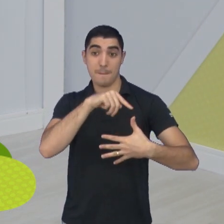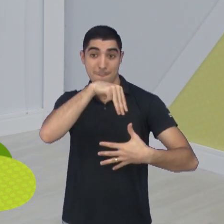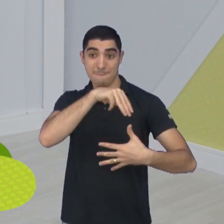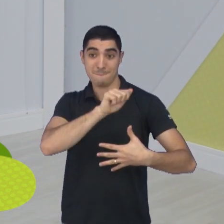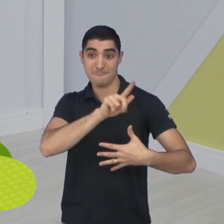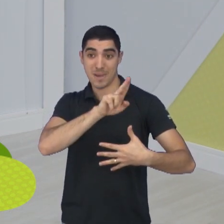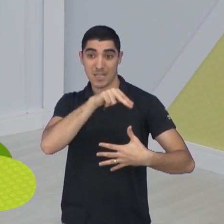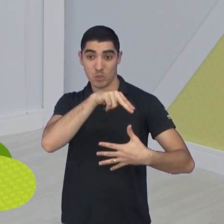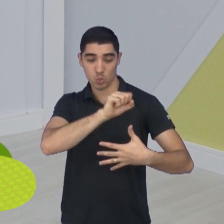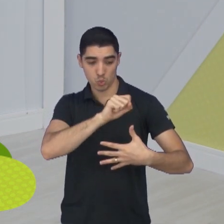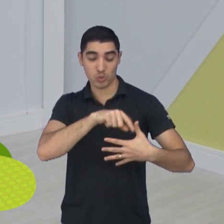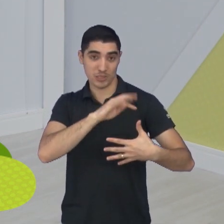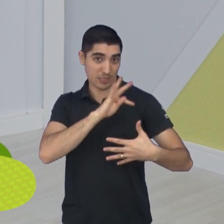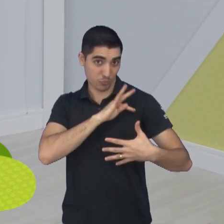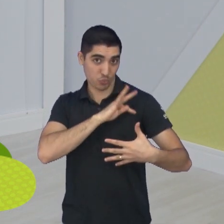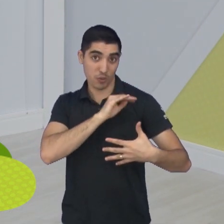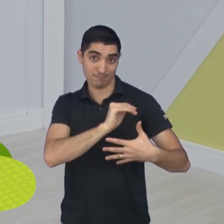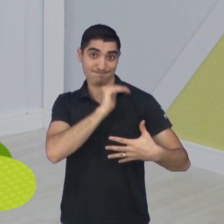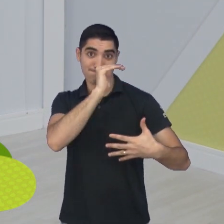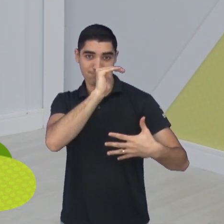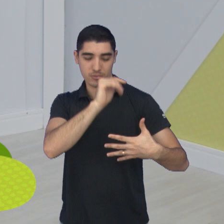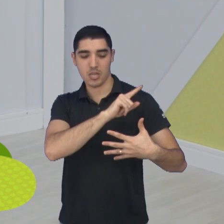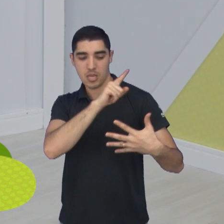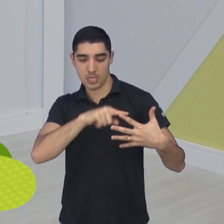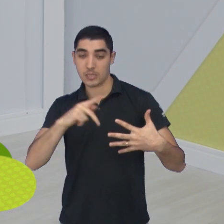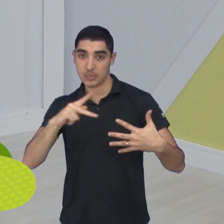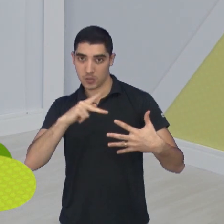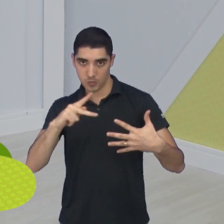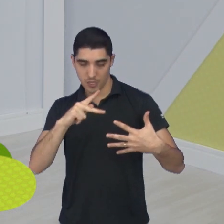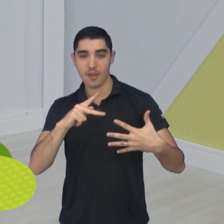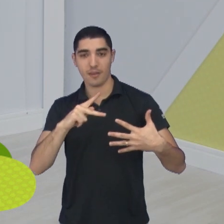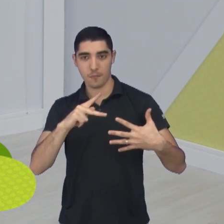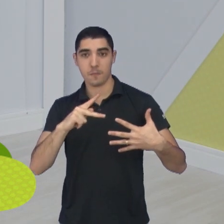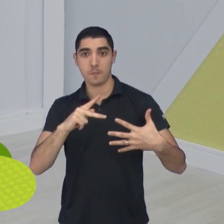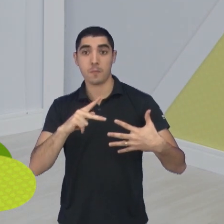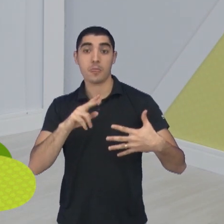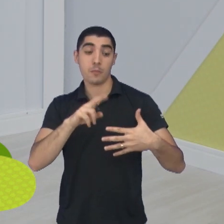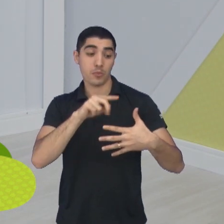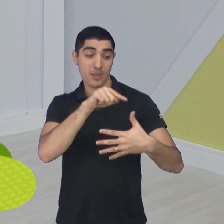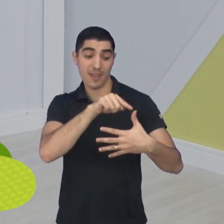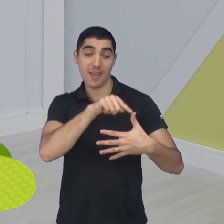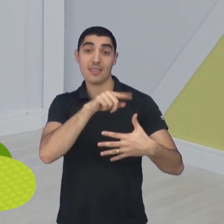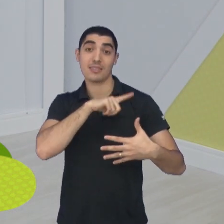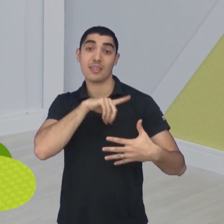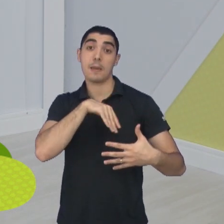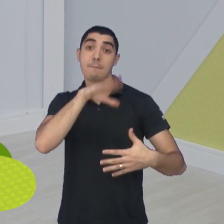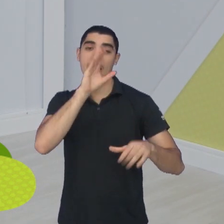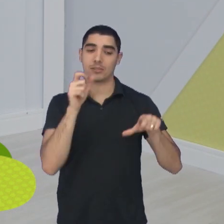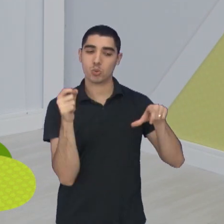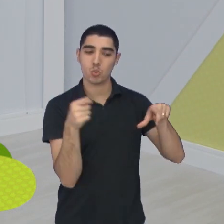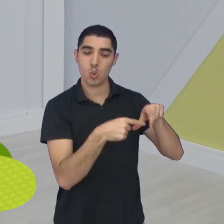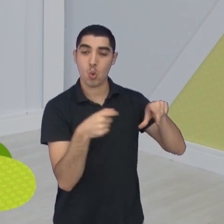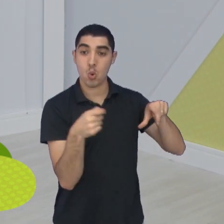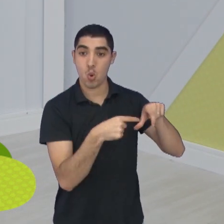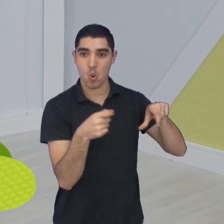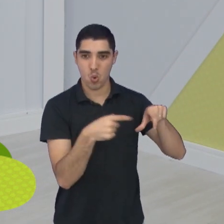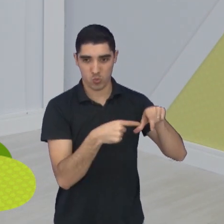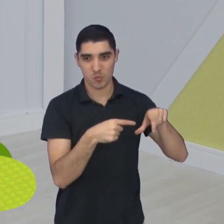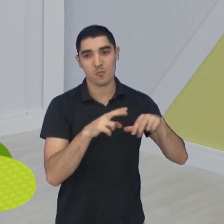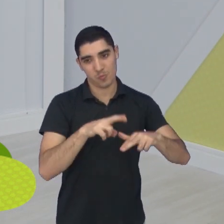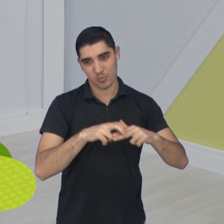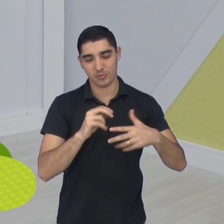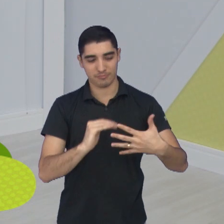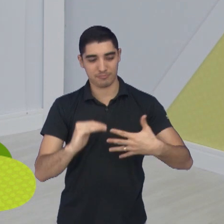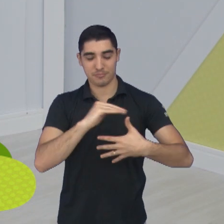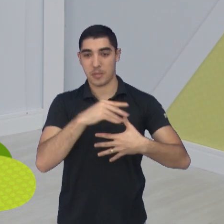pontos, 2 vitórias para as 2 equipes nos 2 jogos que fizeram. O que difere é justamente o saldo de gols. A equipe do Magnus Taboão está na liderança por conta